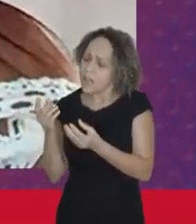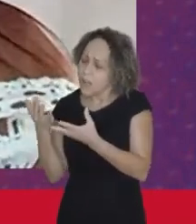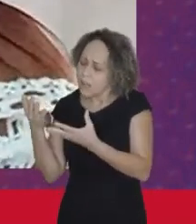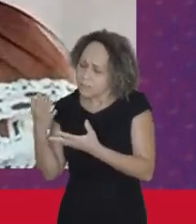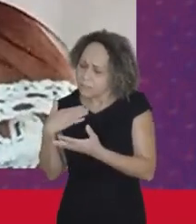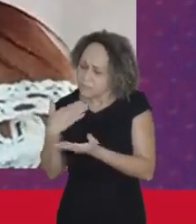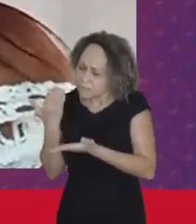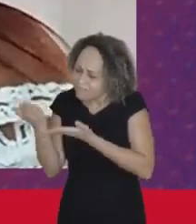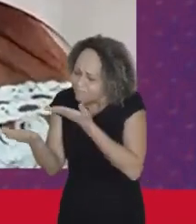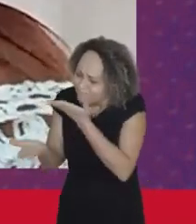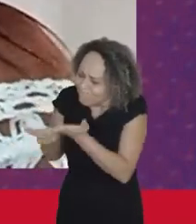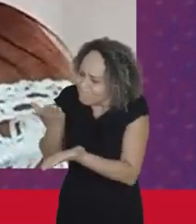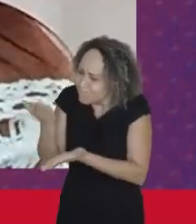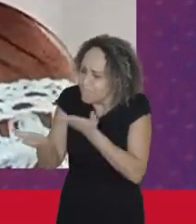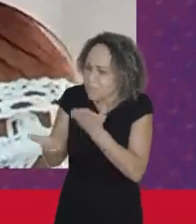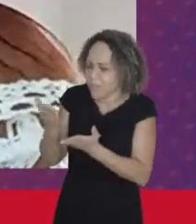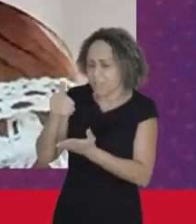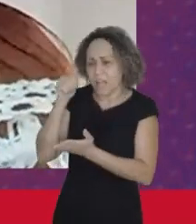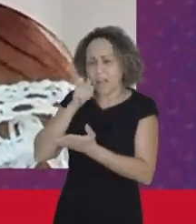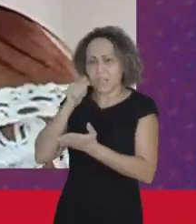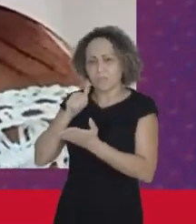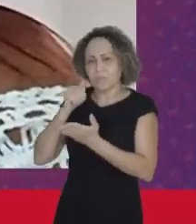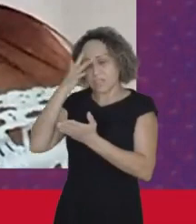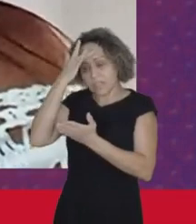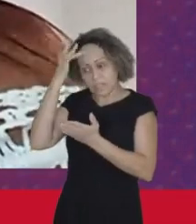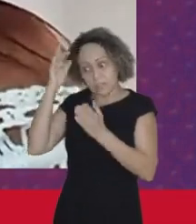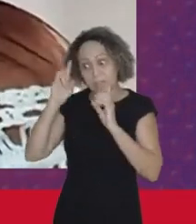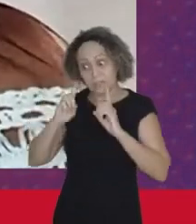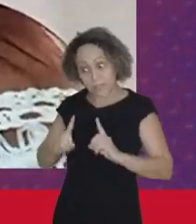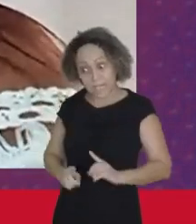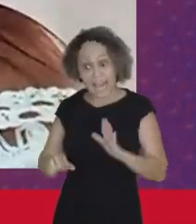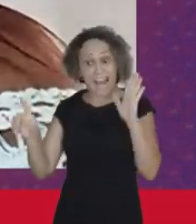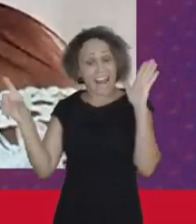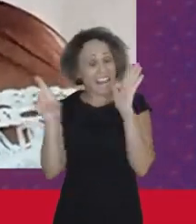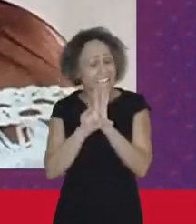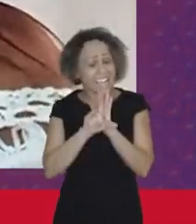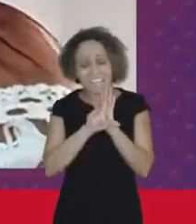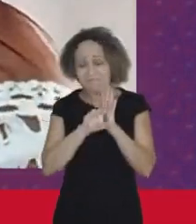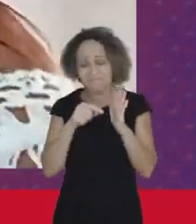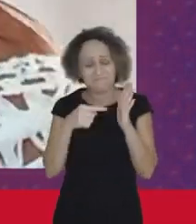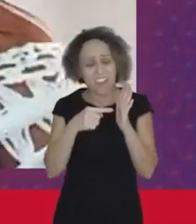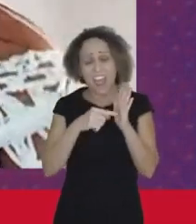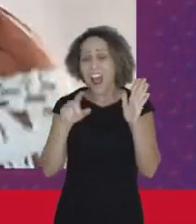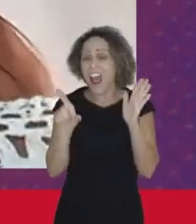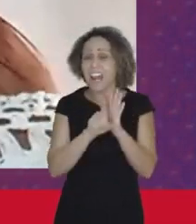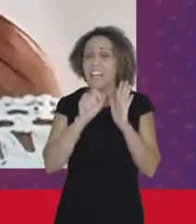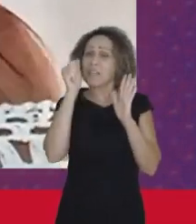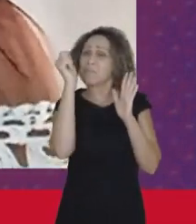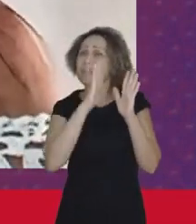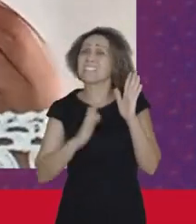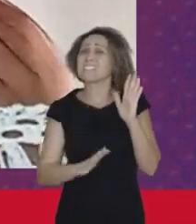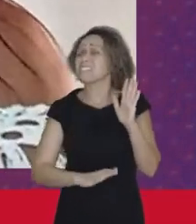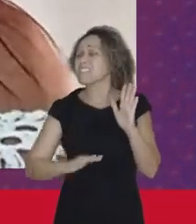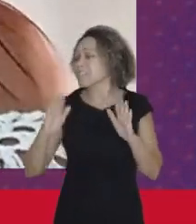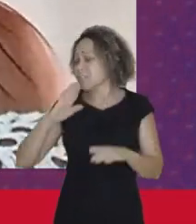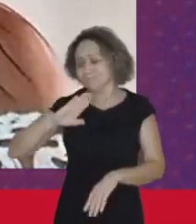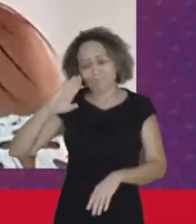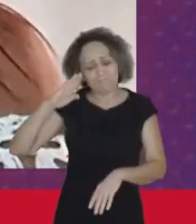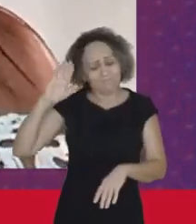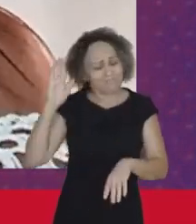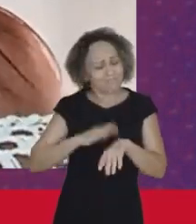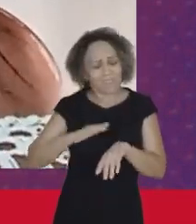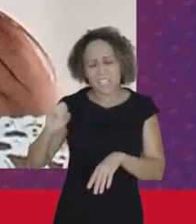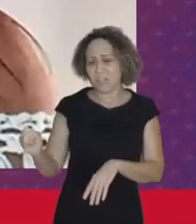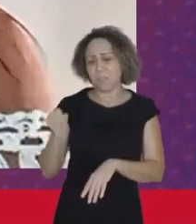a inclusão das pessoas com deficiências é a legislação brasileira. A gente tem aí instrumentos legais, a gente tem